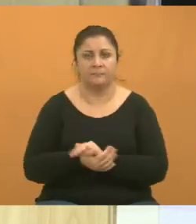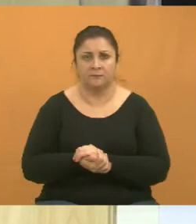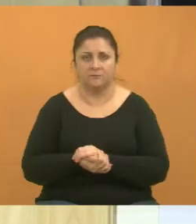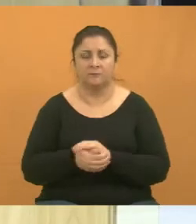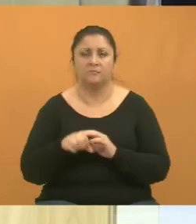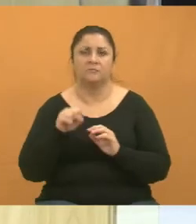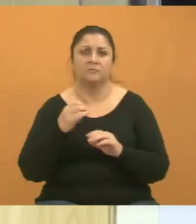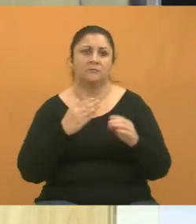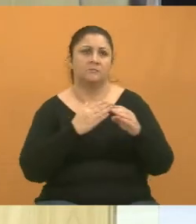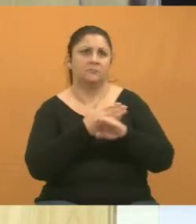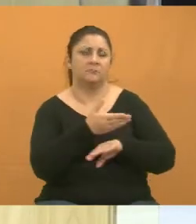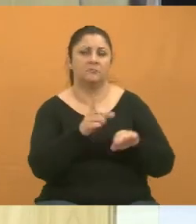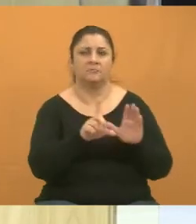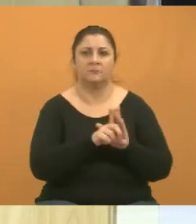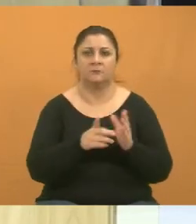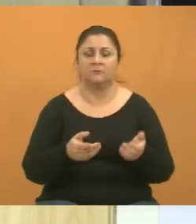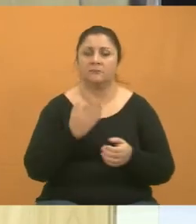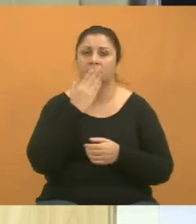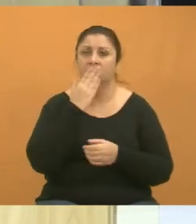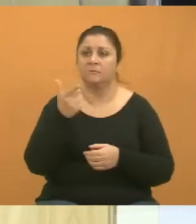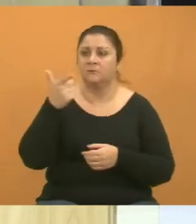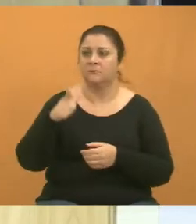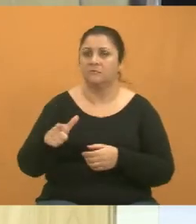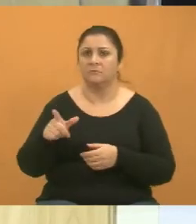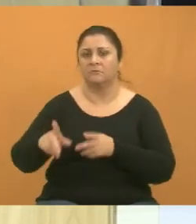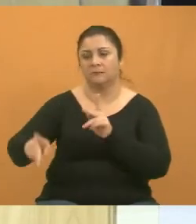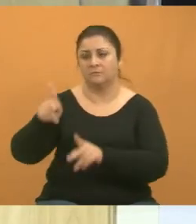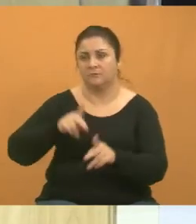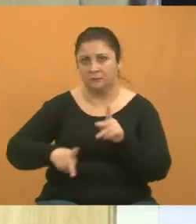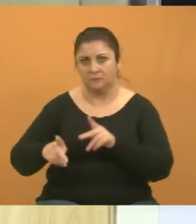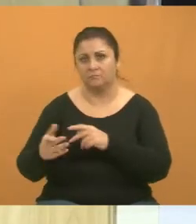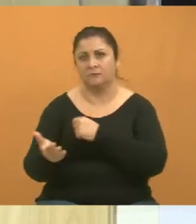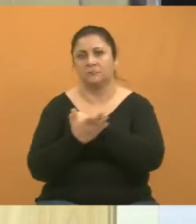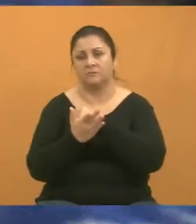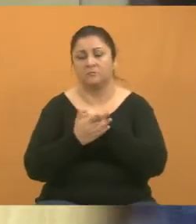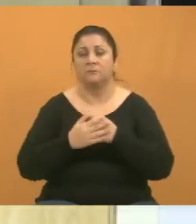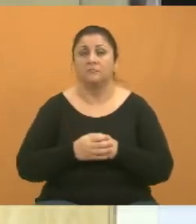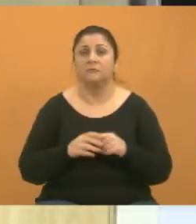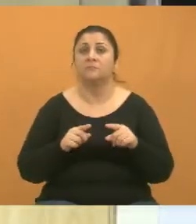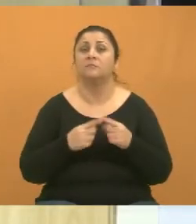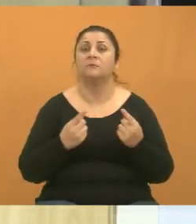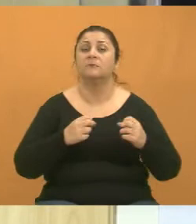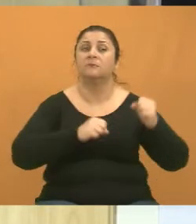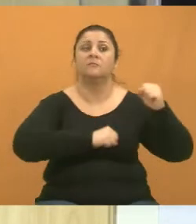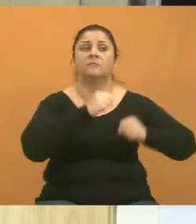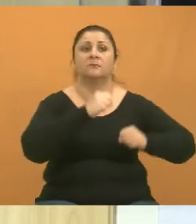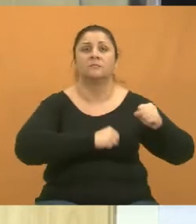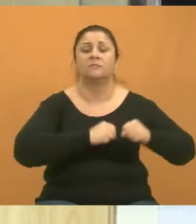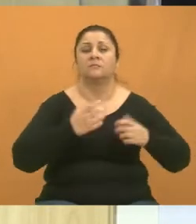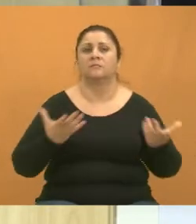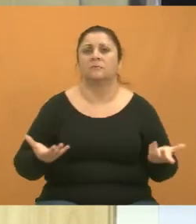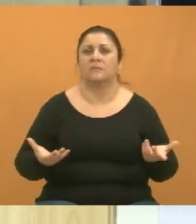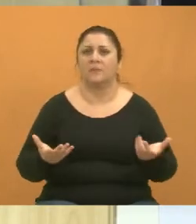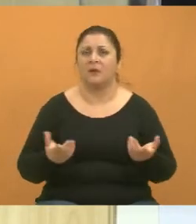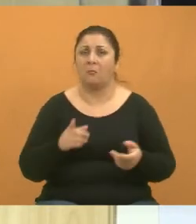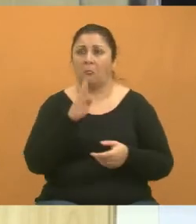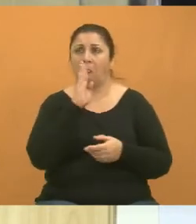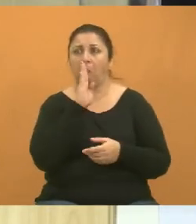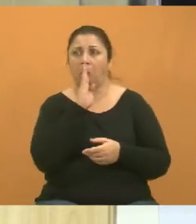aprovando a lei, pedindo a contribuição, mais uma vez, do cidadão jacareense. Mas se as empresas beneficiadas elas